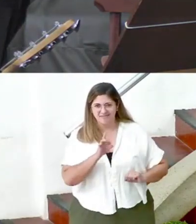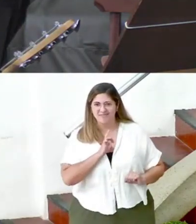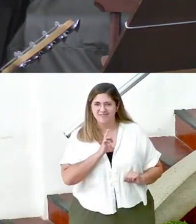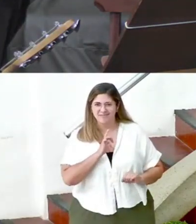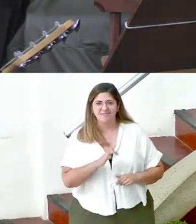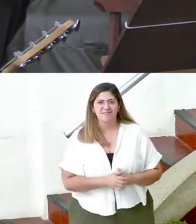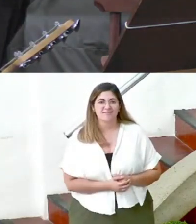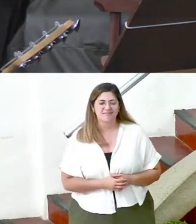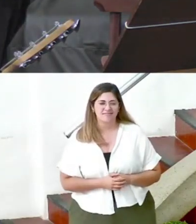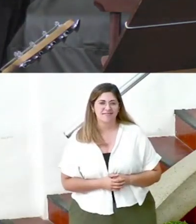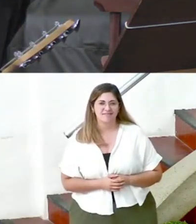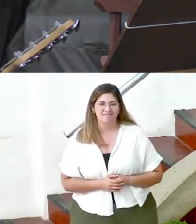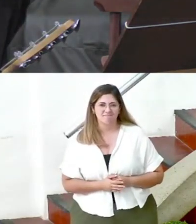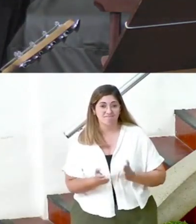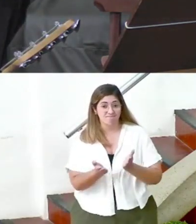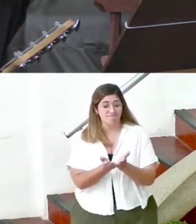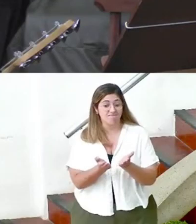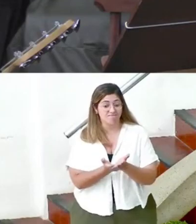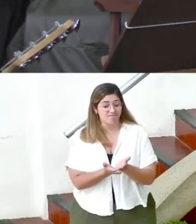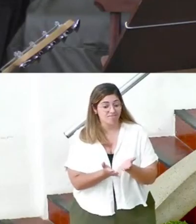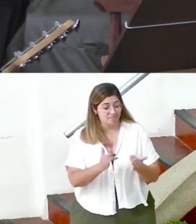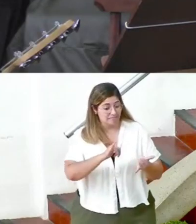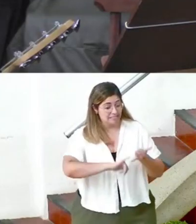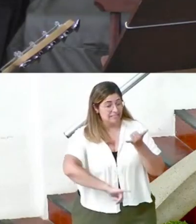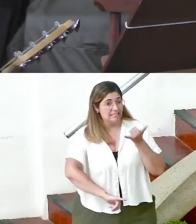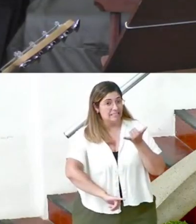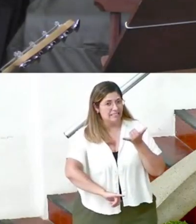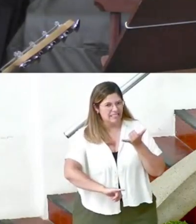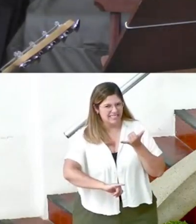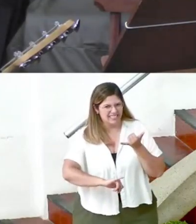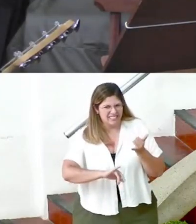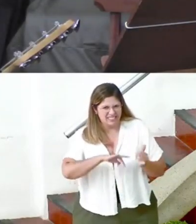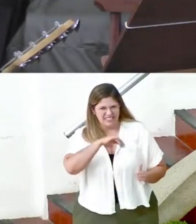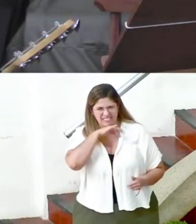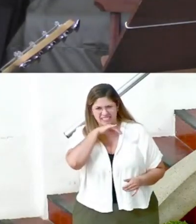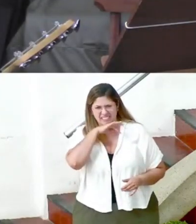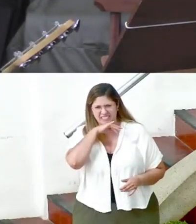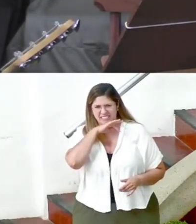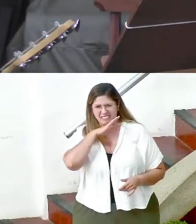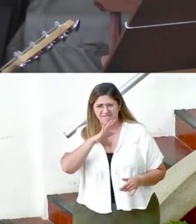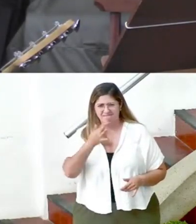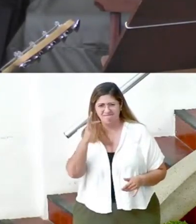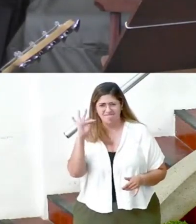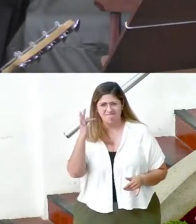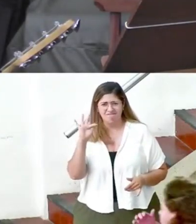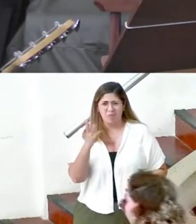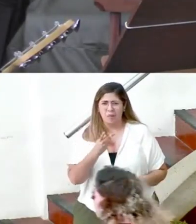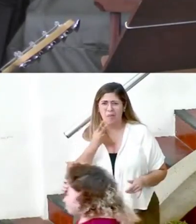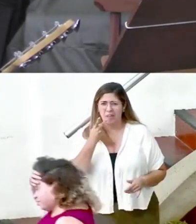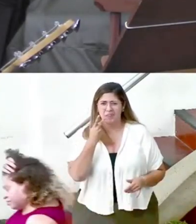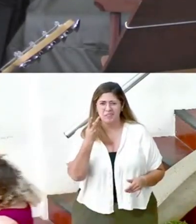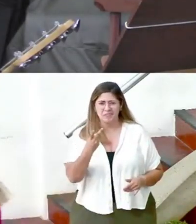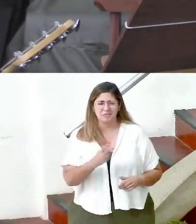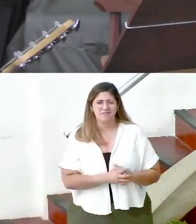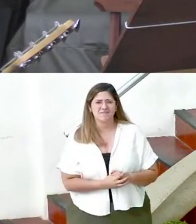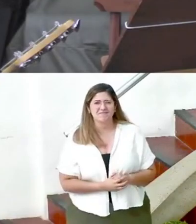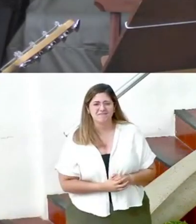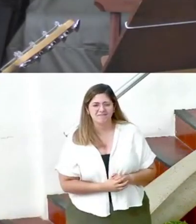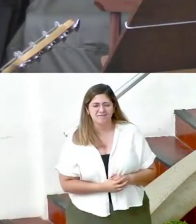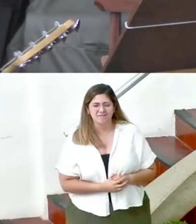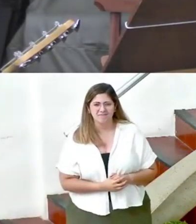ventre. Agora ficou ruim, né? Agora foi demais. Enquanto me chama de formiga, enquanto me chama